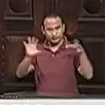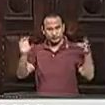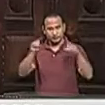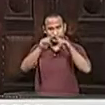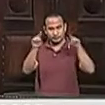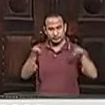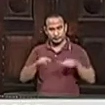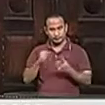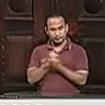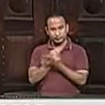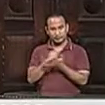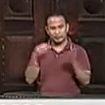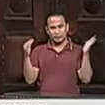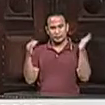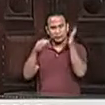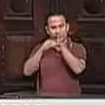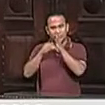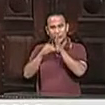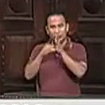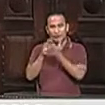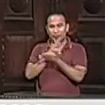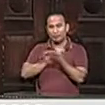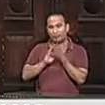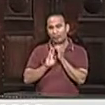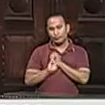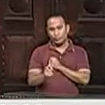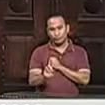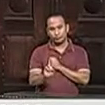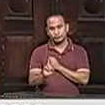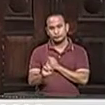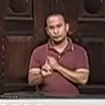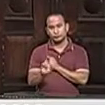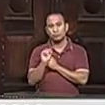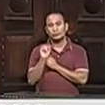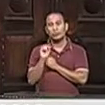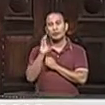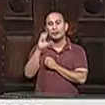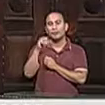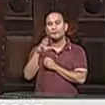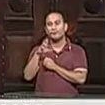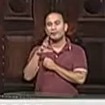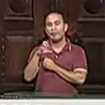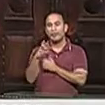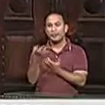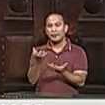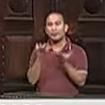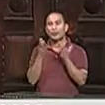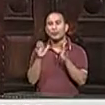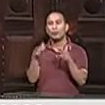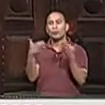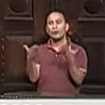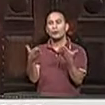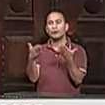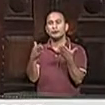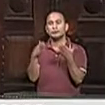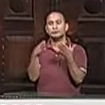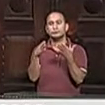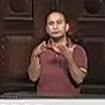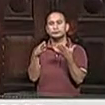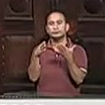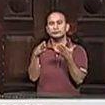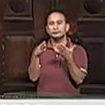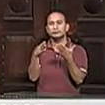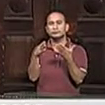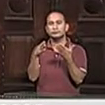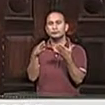se aproximem do fim sem dar uma resposta. O que o Crivella quer quando deixa um contrato praticamente expirar?